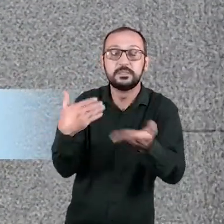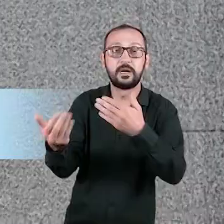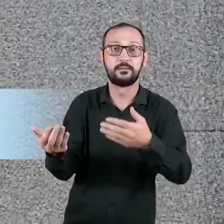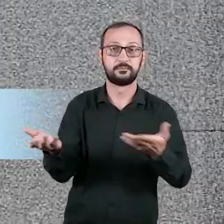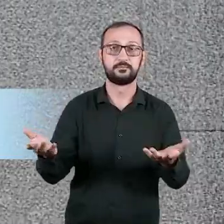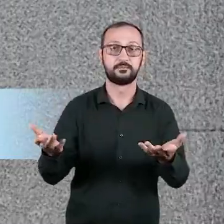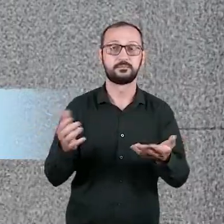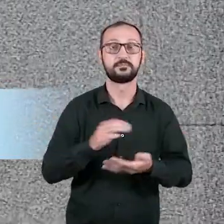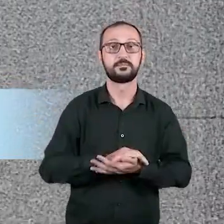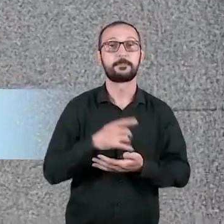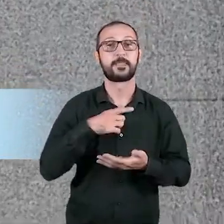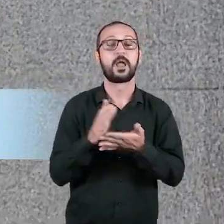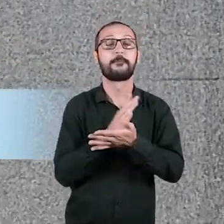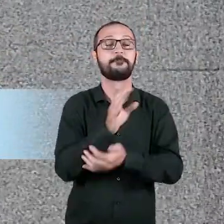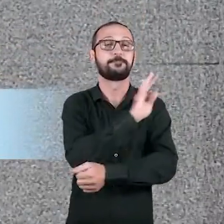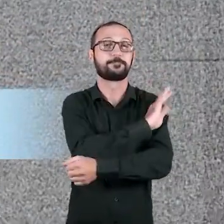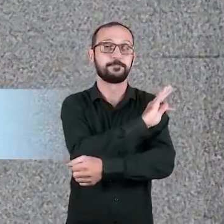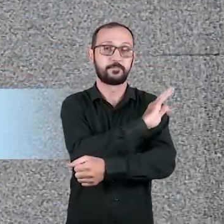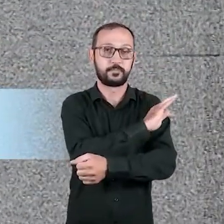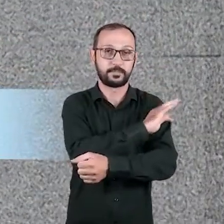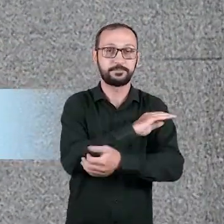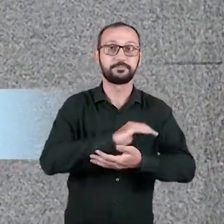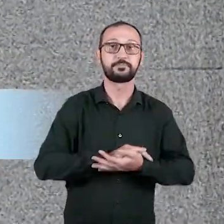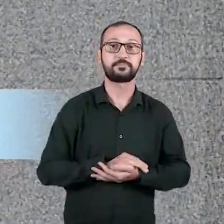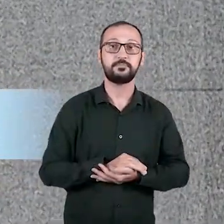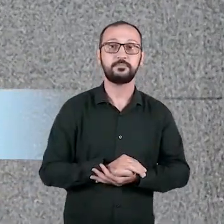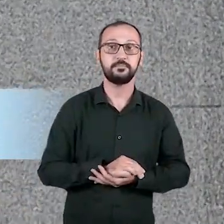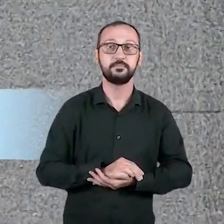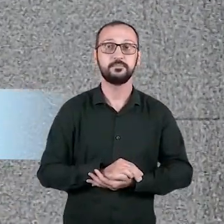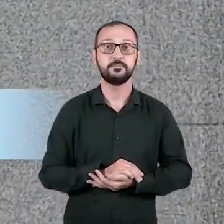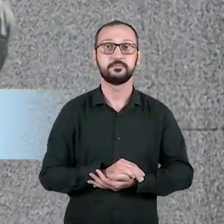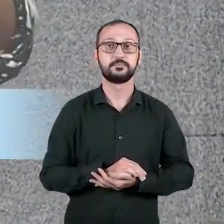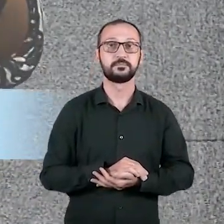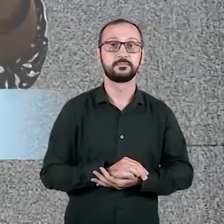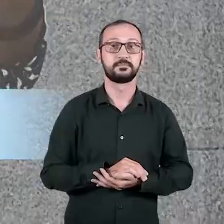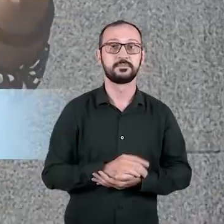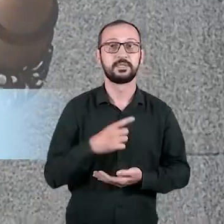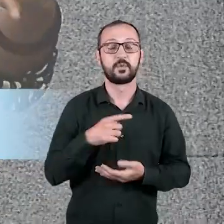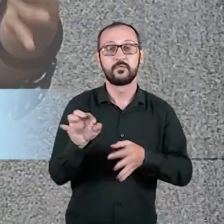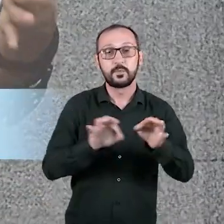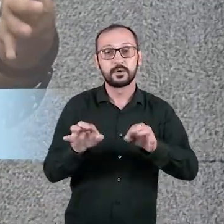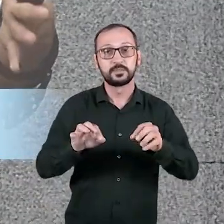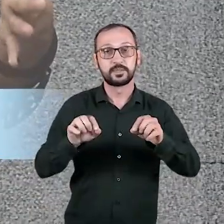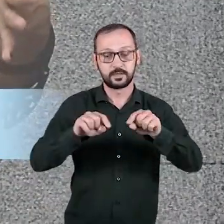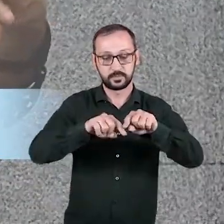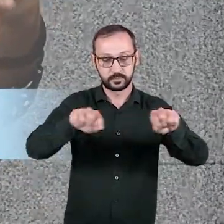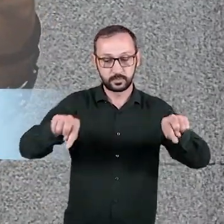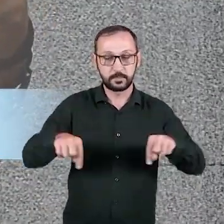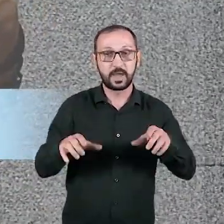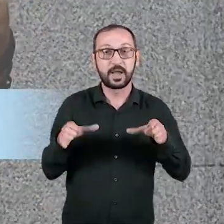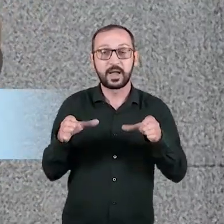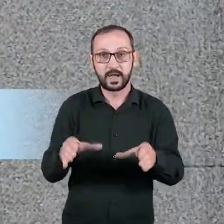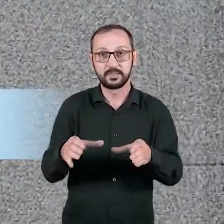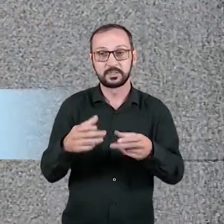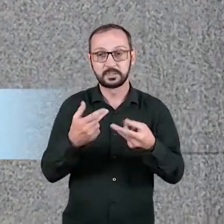vivenciar esse luto. Nós temos algumas técnicas, igual, vamos montar uma caixa das coisas